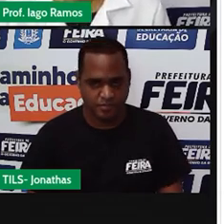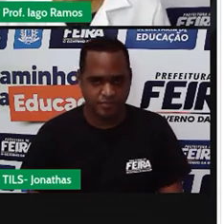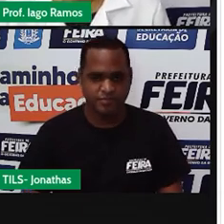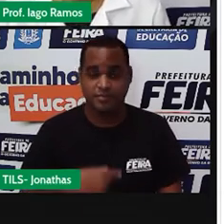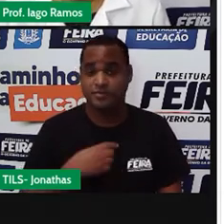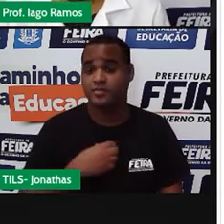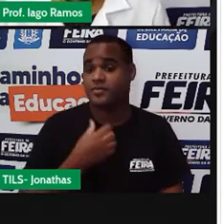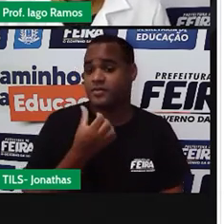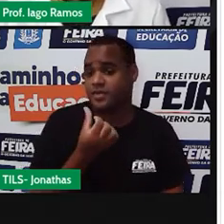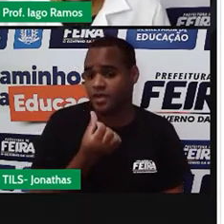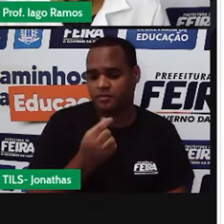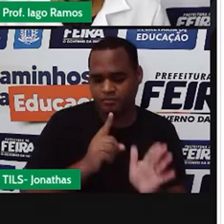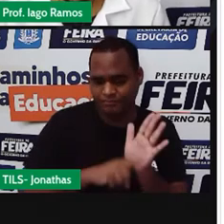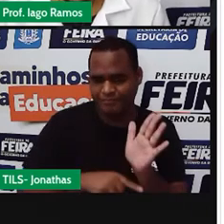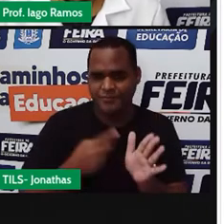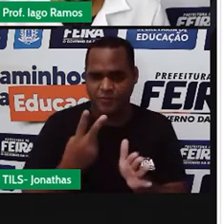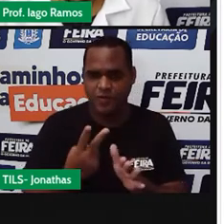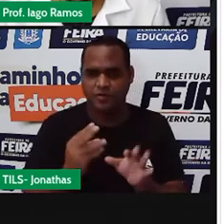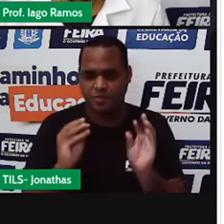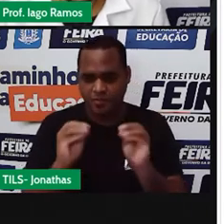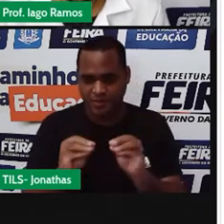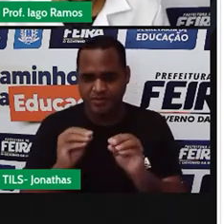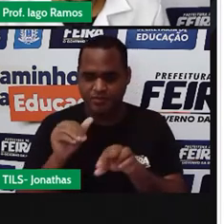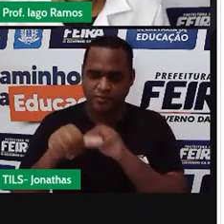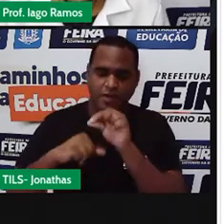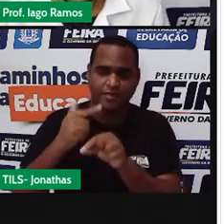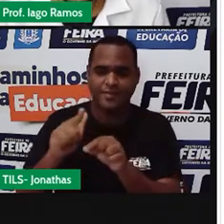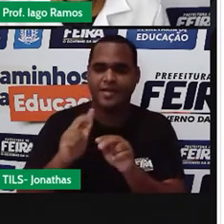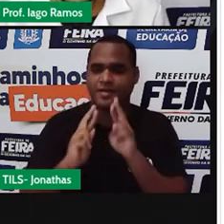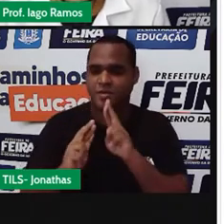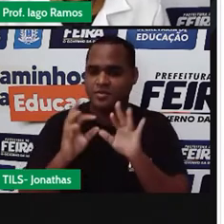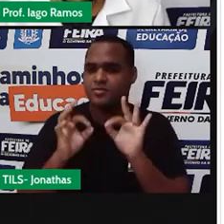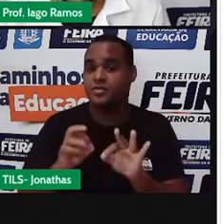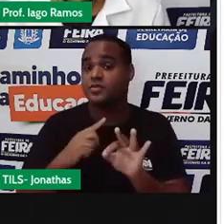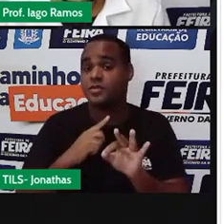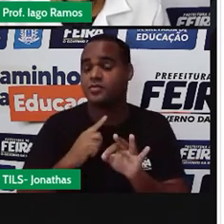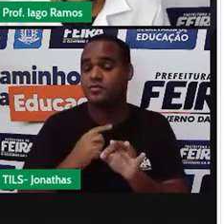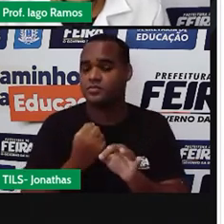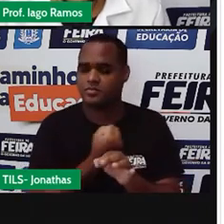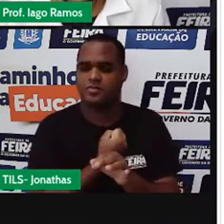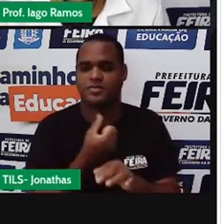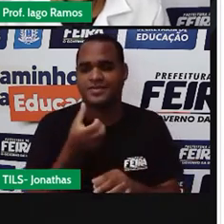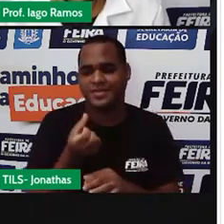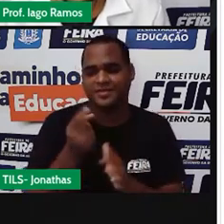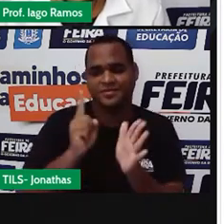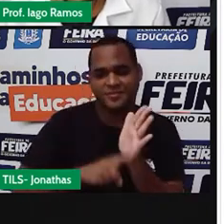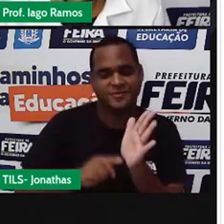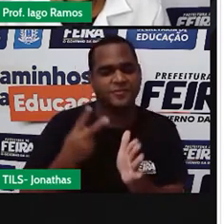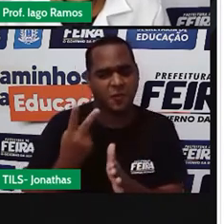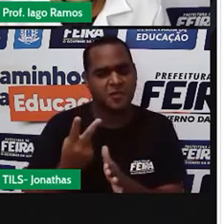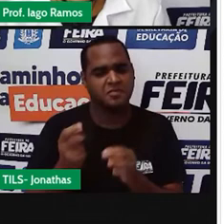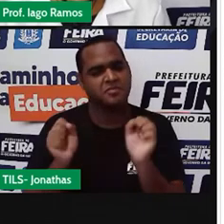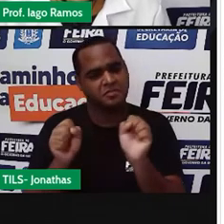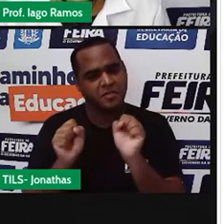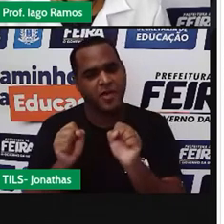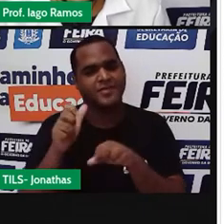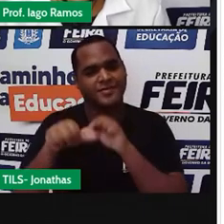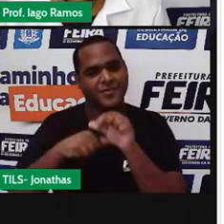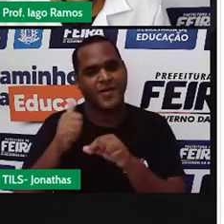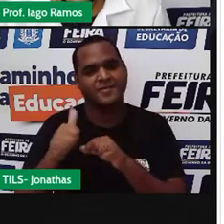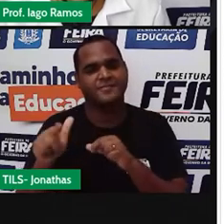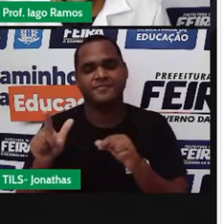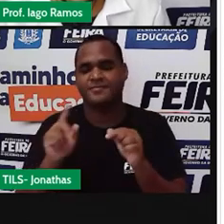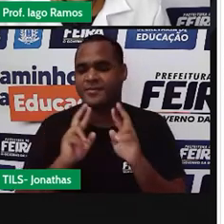- 2 você já pode trocar pelo resultado de 6 - 2 o que